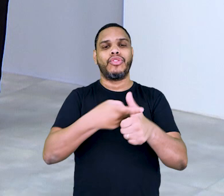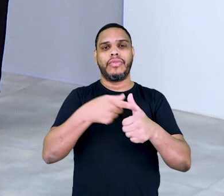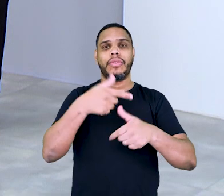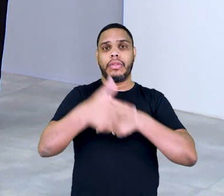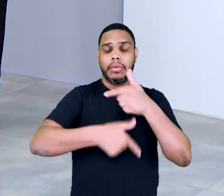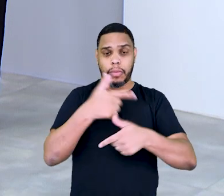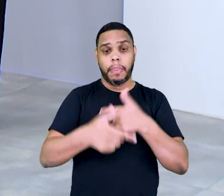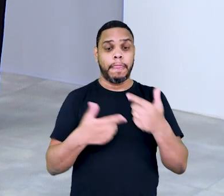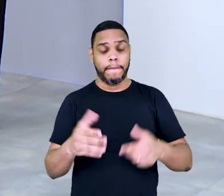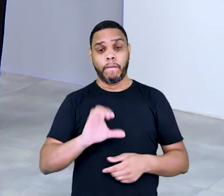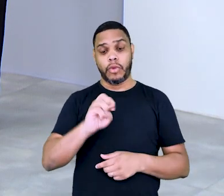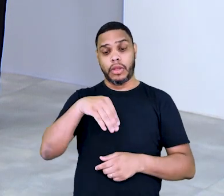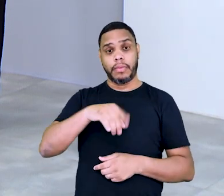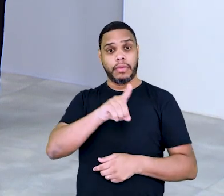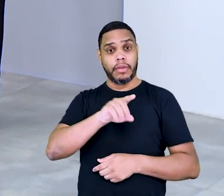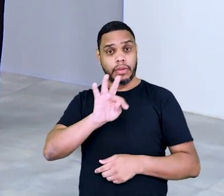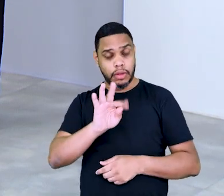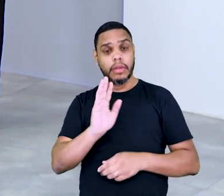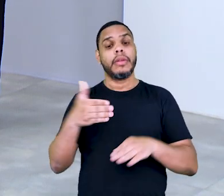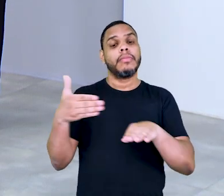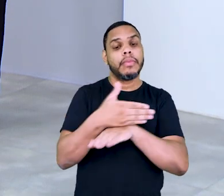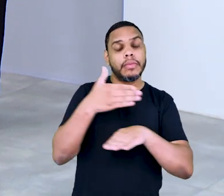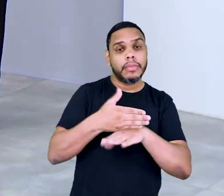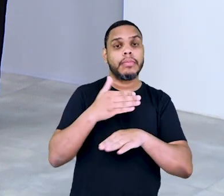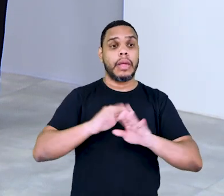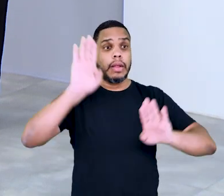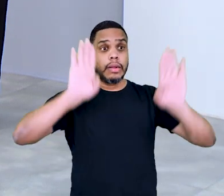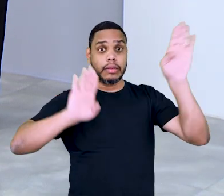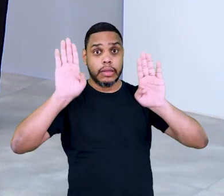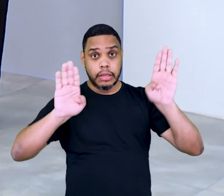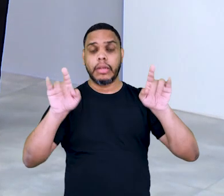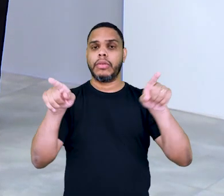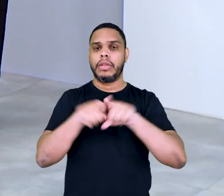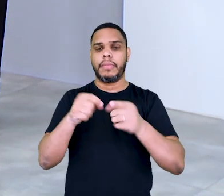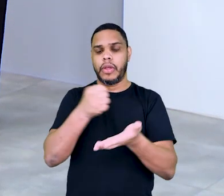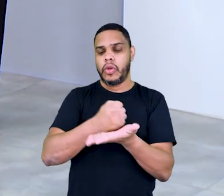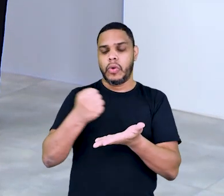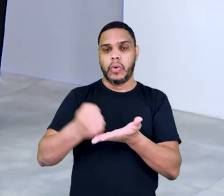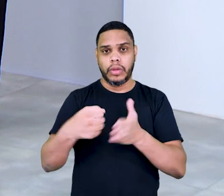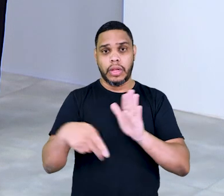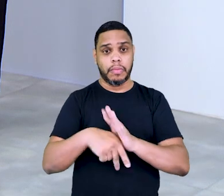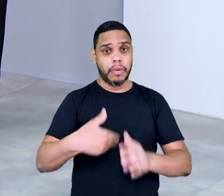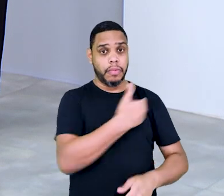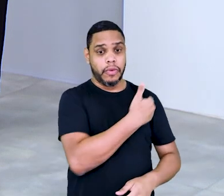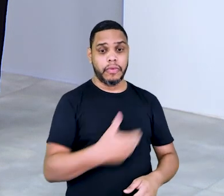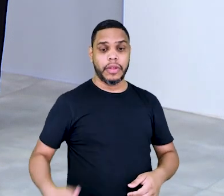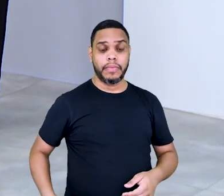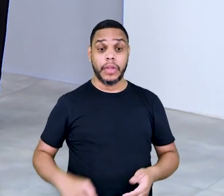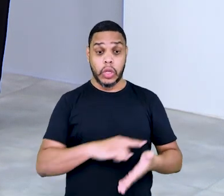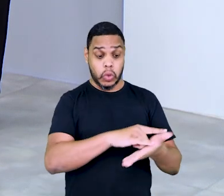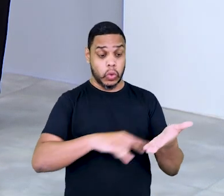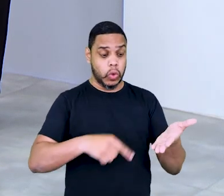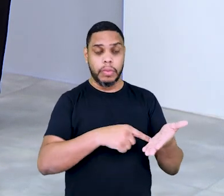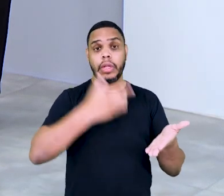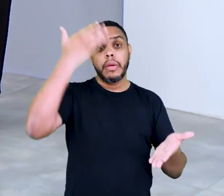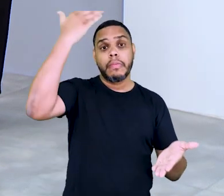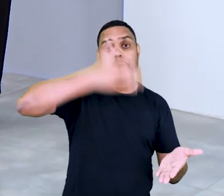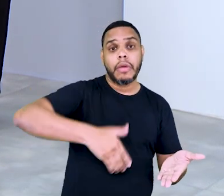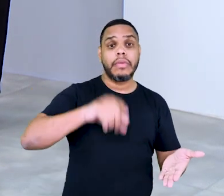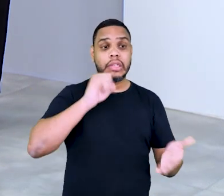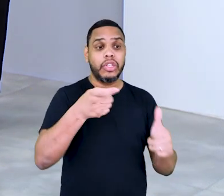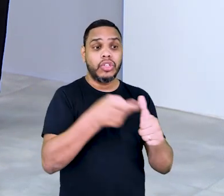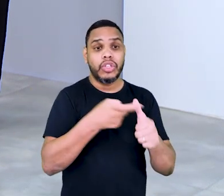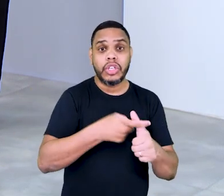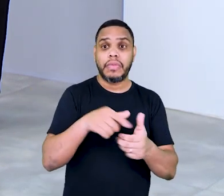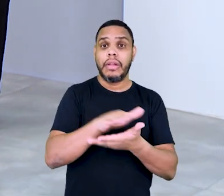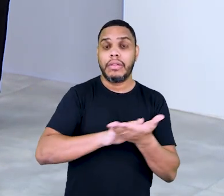CNDT é exigida para participação em licitações e em contratos com o poder público. O documento comprova a inexistência de dívidas